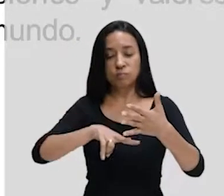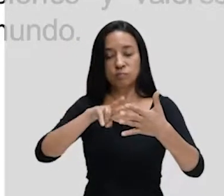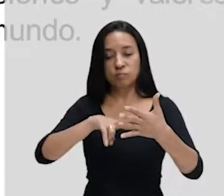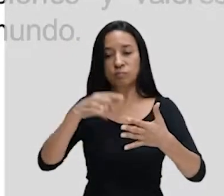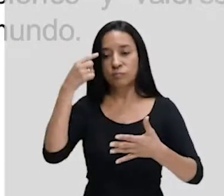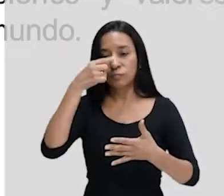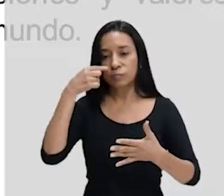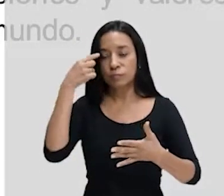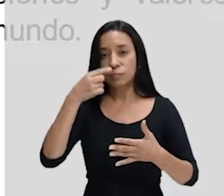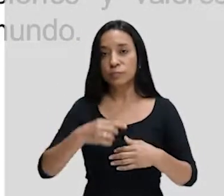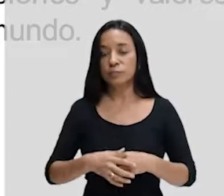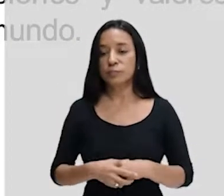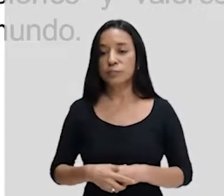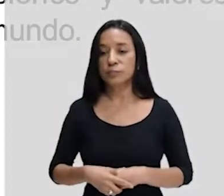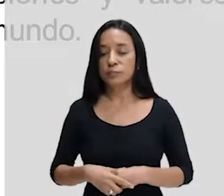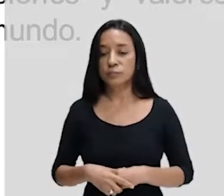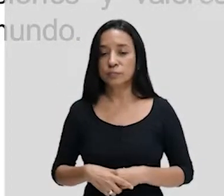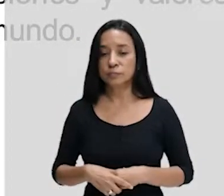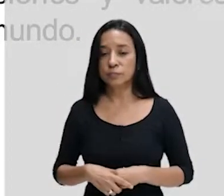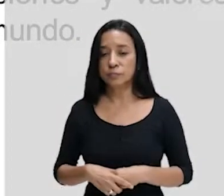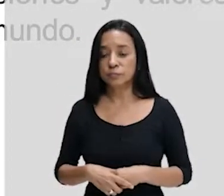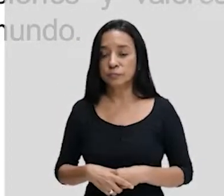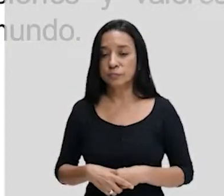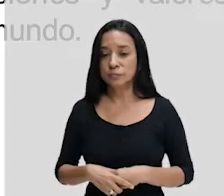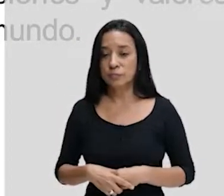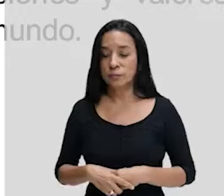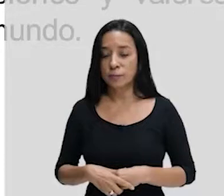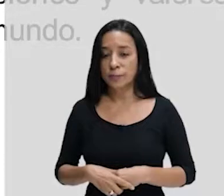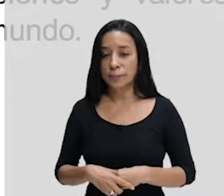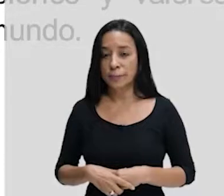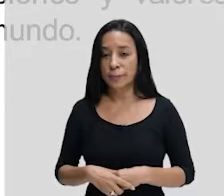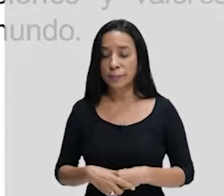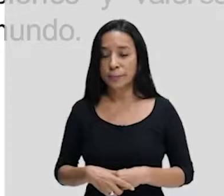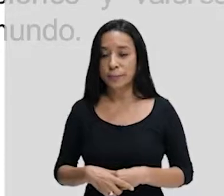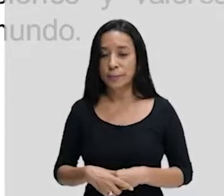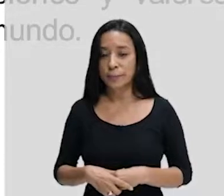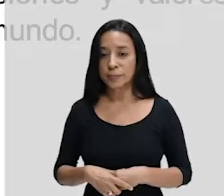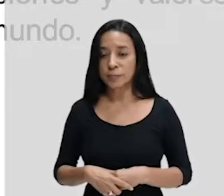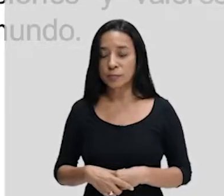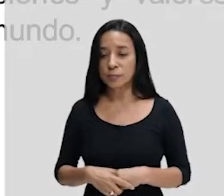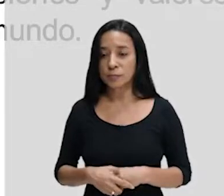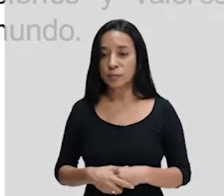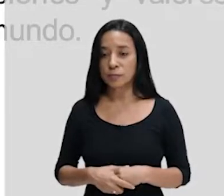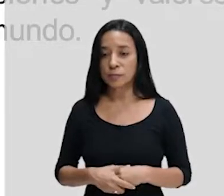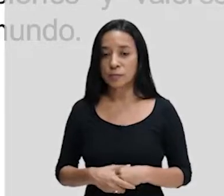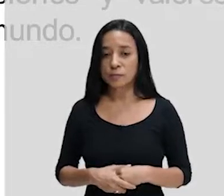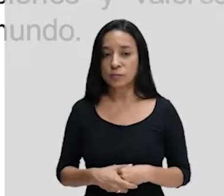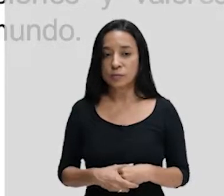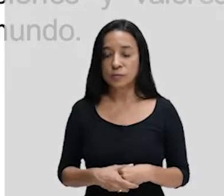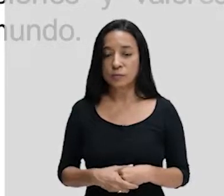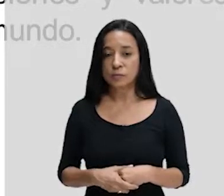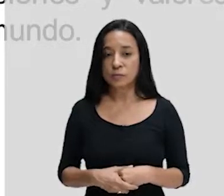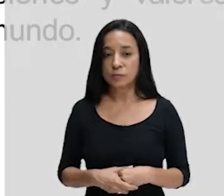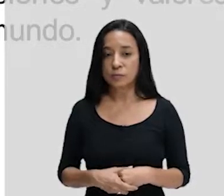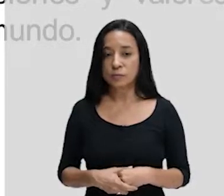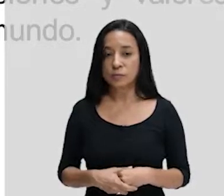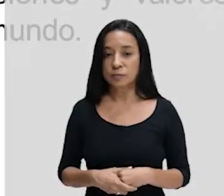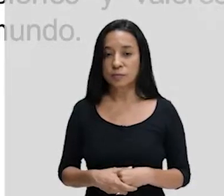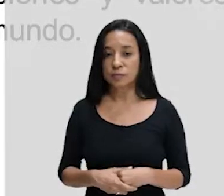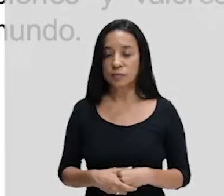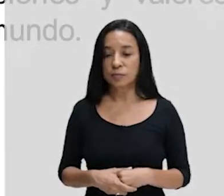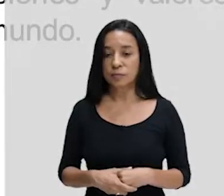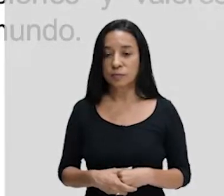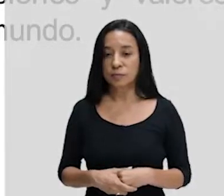no século XVI, tá? Duas culturas distintas se fundem em América para